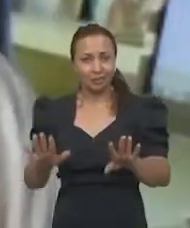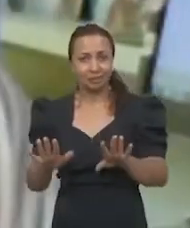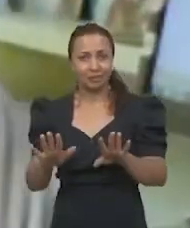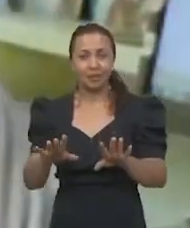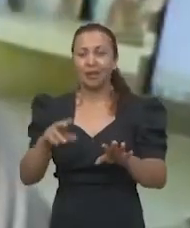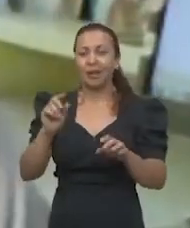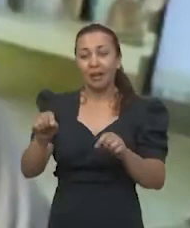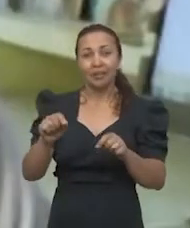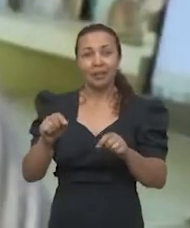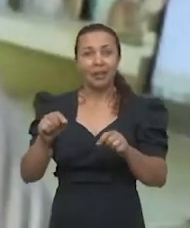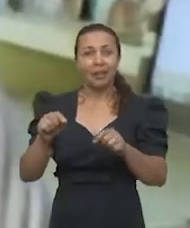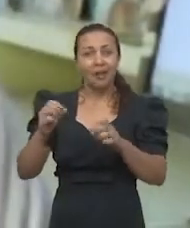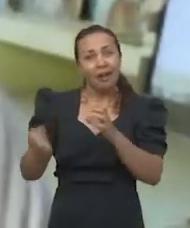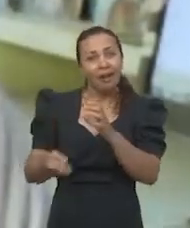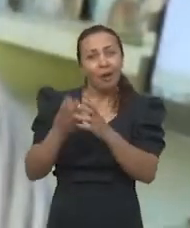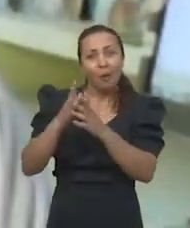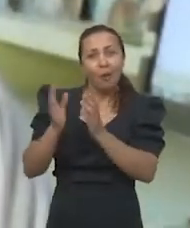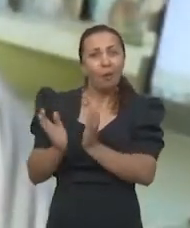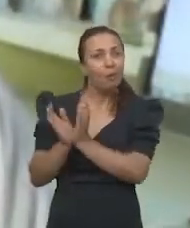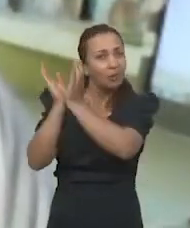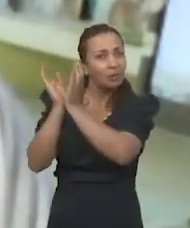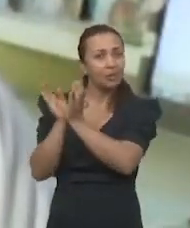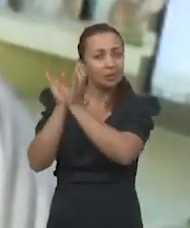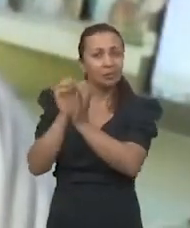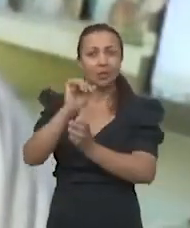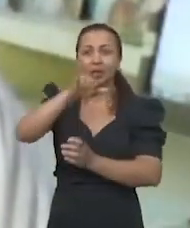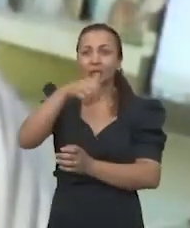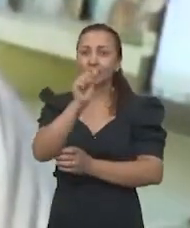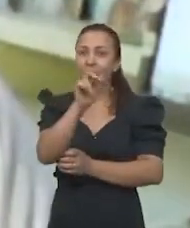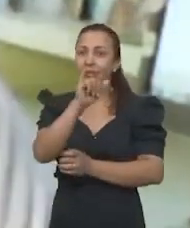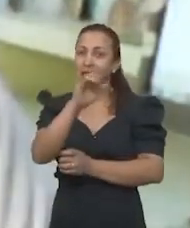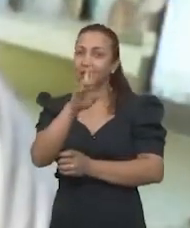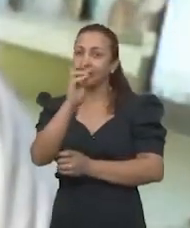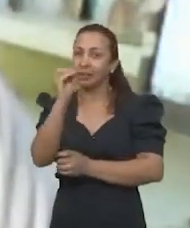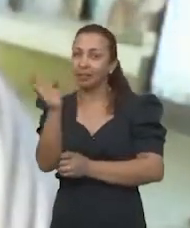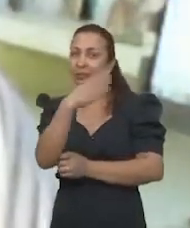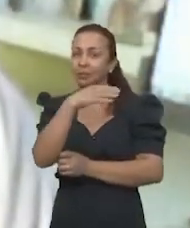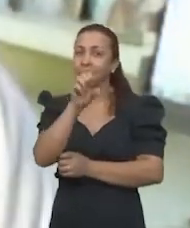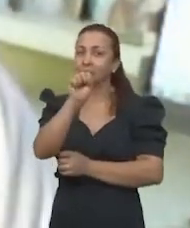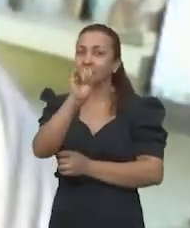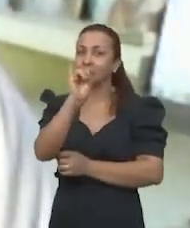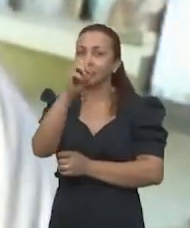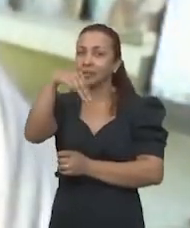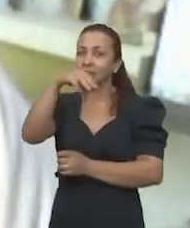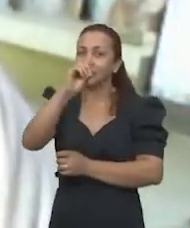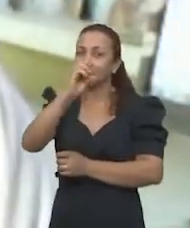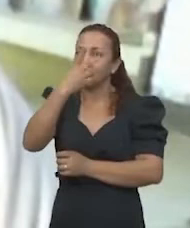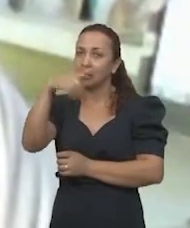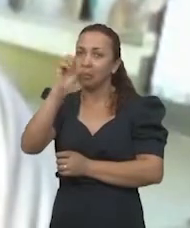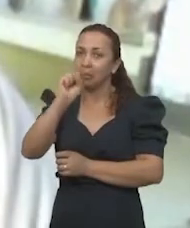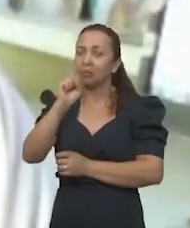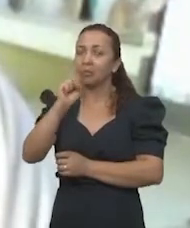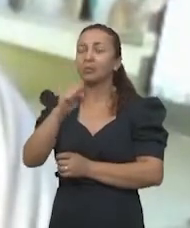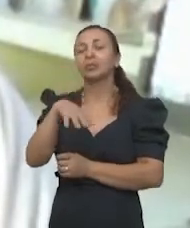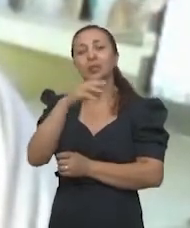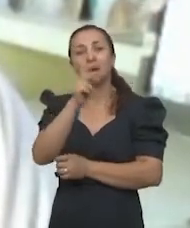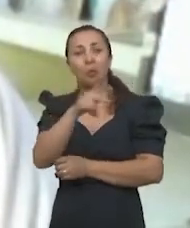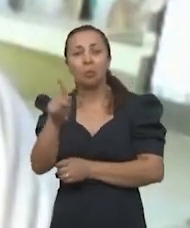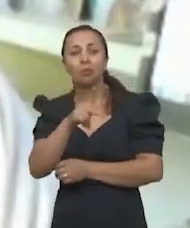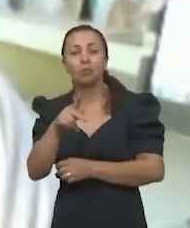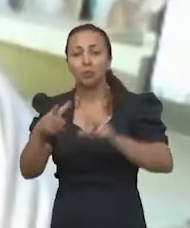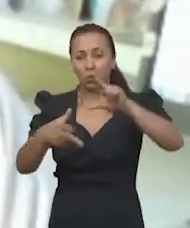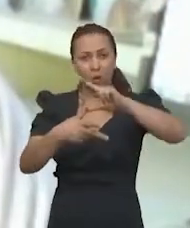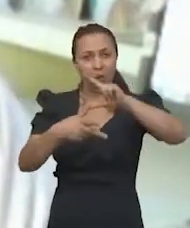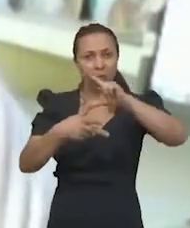é justamente ele criou esse prêmio, que é o Prêmio Jairo Simões, foi um economista que dá o nome, o prêmio, um economista que foi